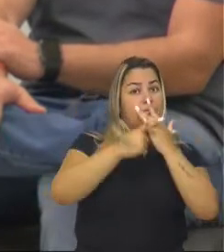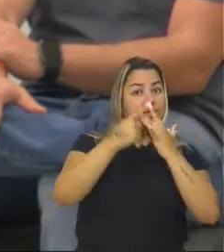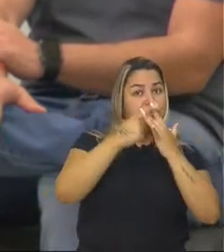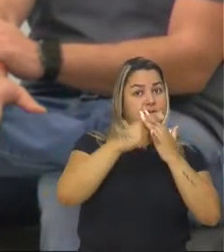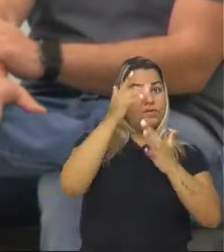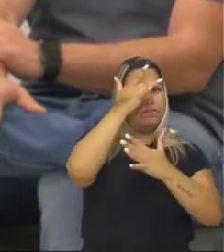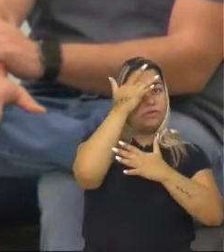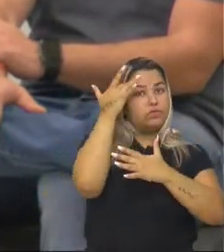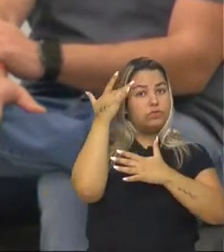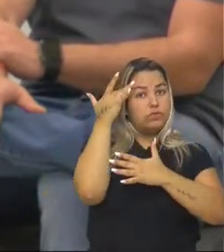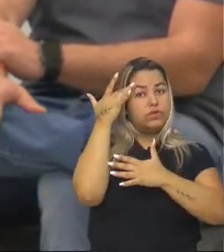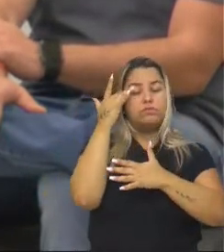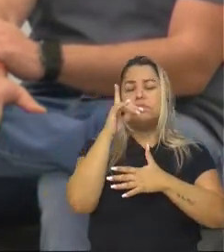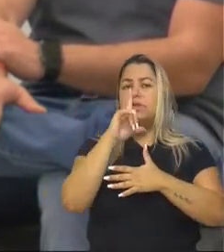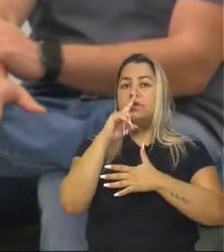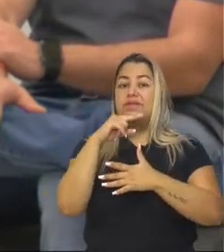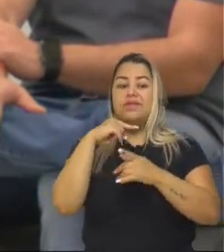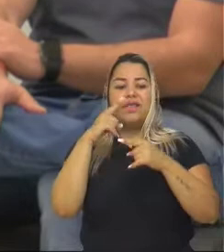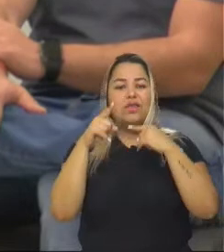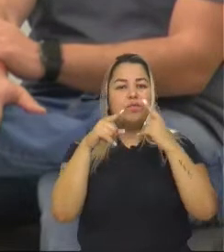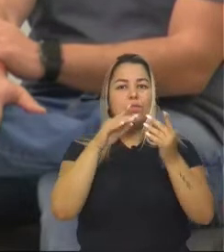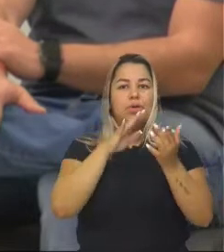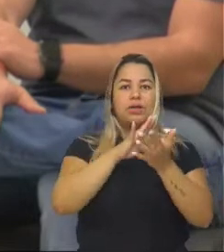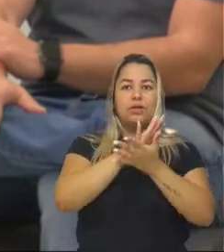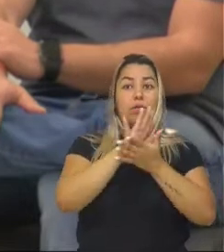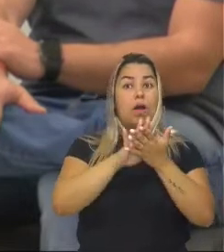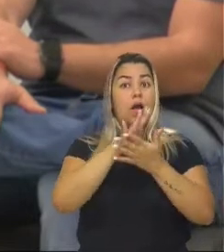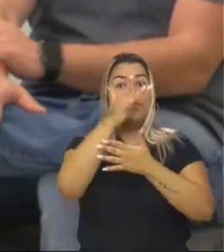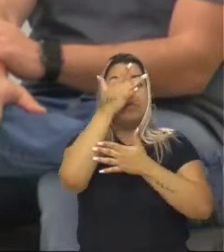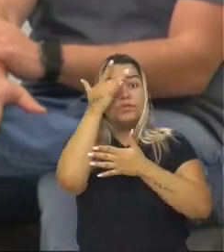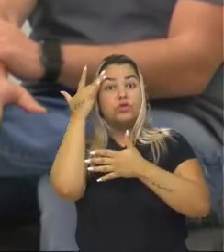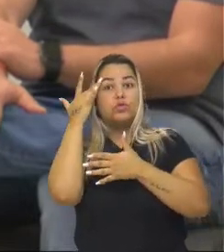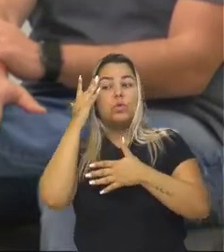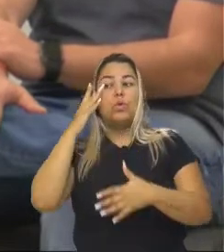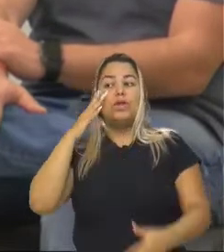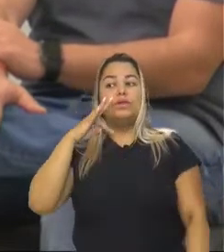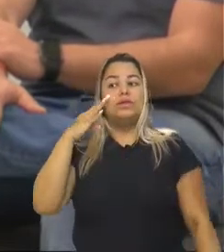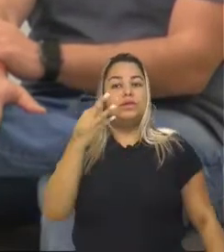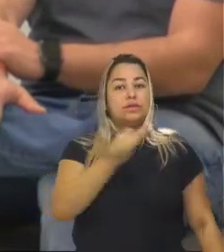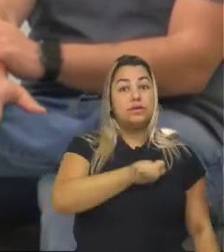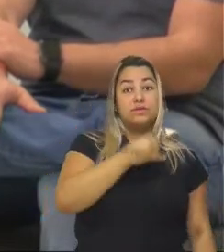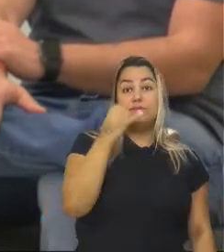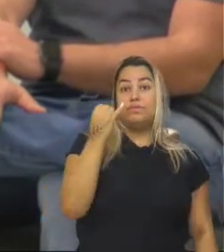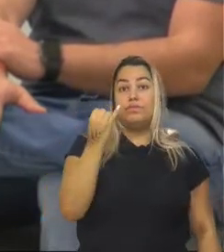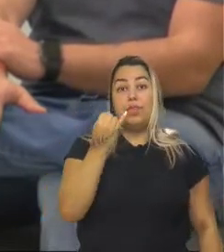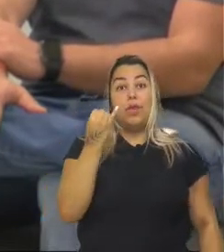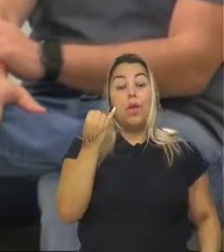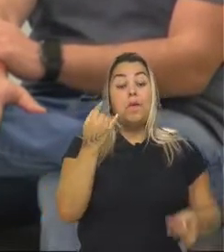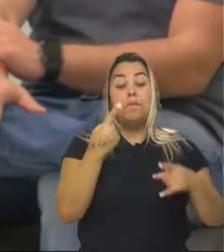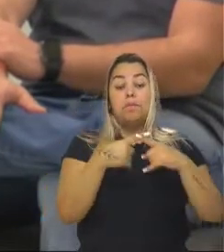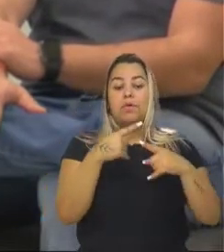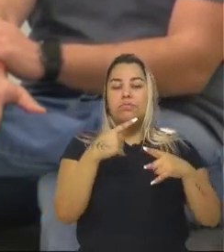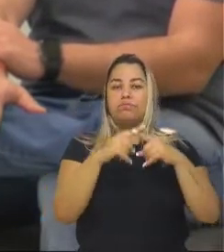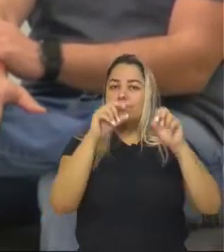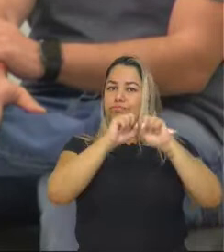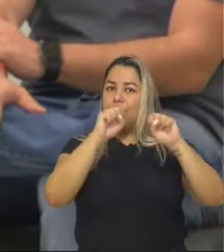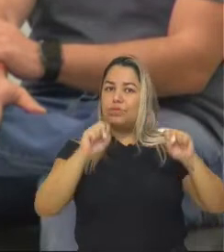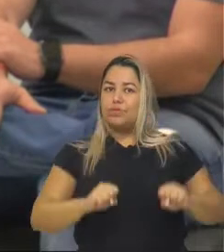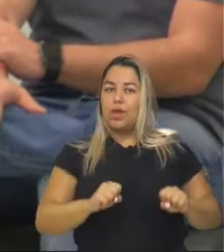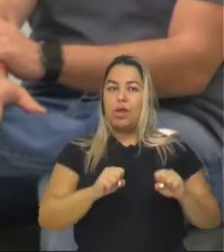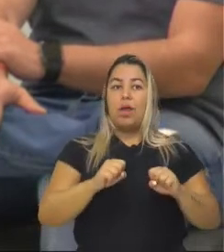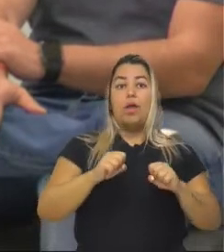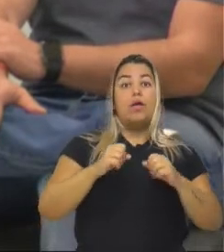pessoas, nenhuma era uma pessoa trans, porque não existia. No Sistema Conselho de